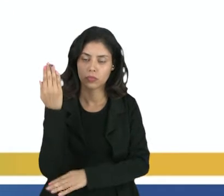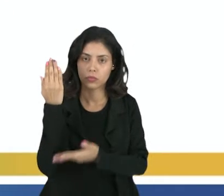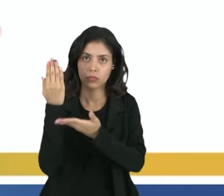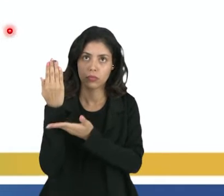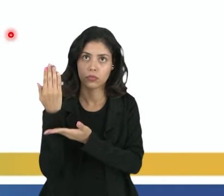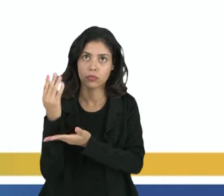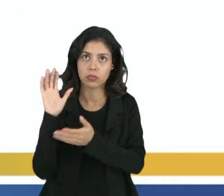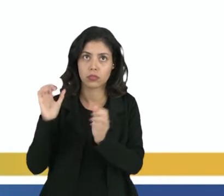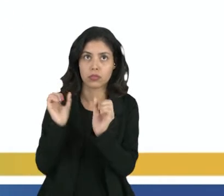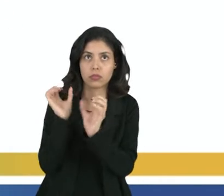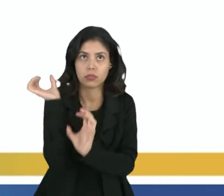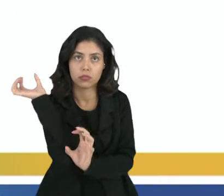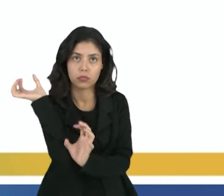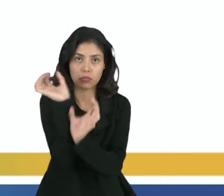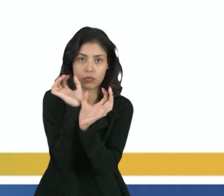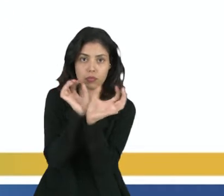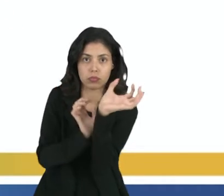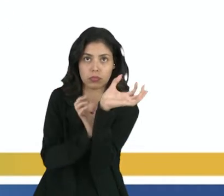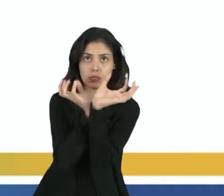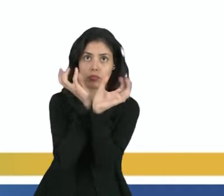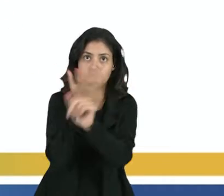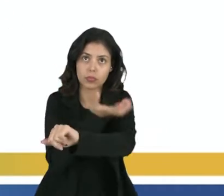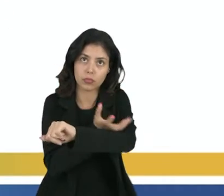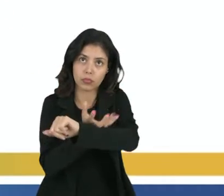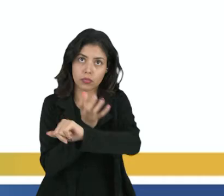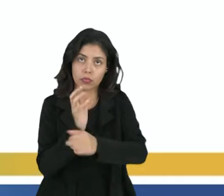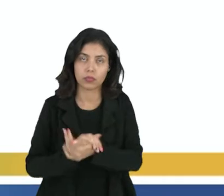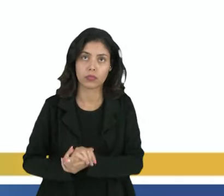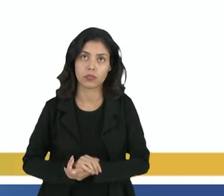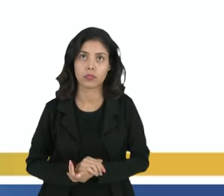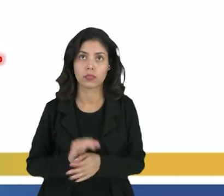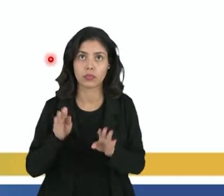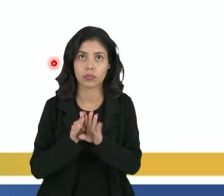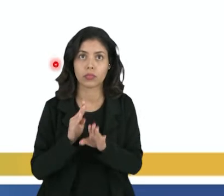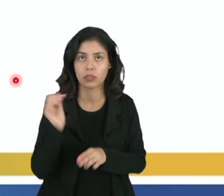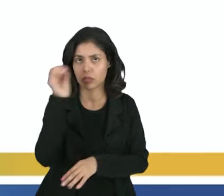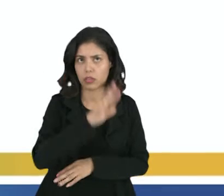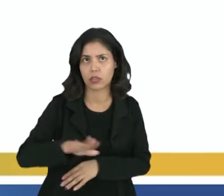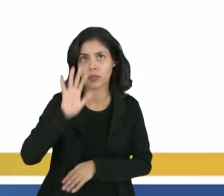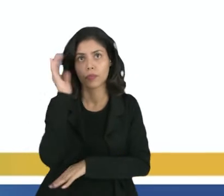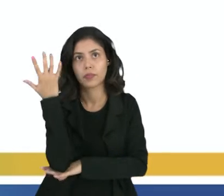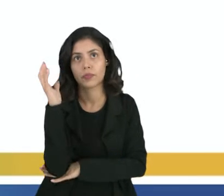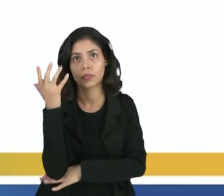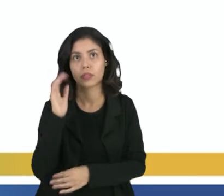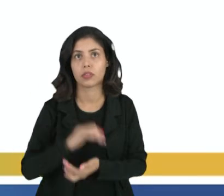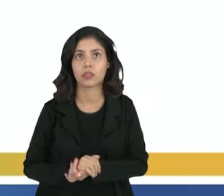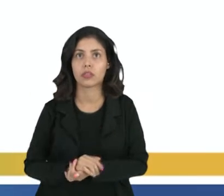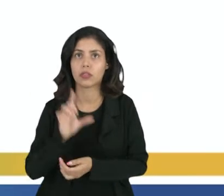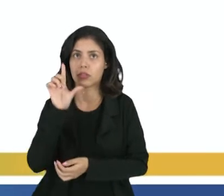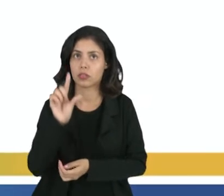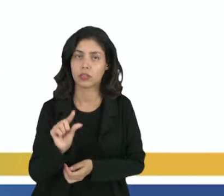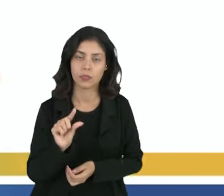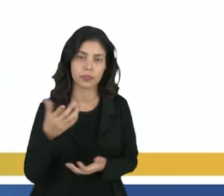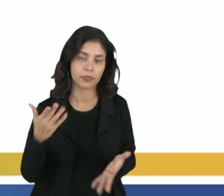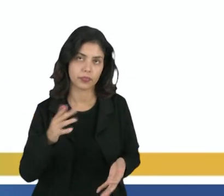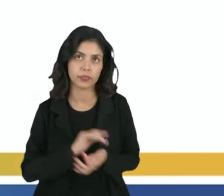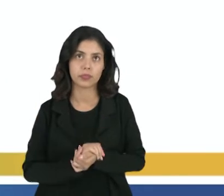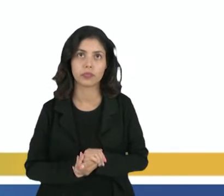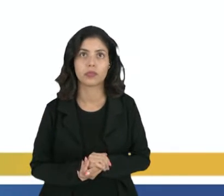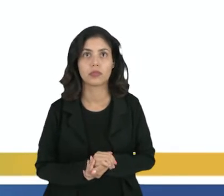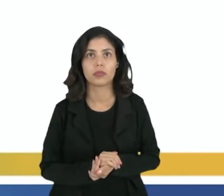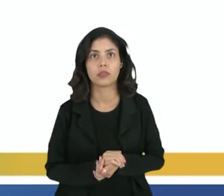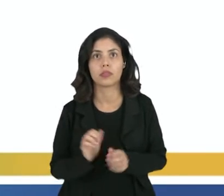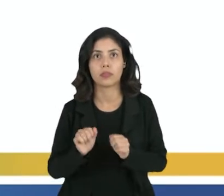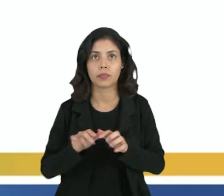troncos retorcidos, gramíneas e arbustos. Em geral, as árvores são de pequeno porte